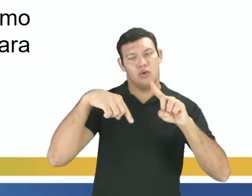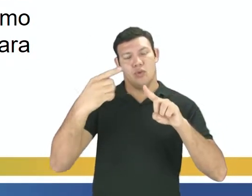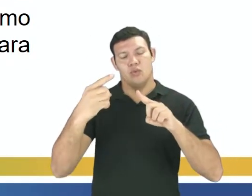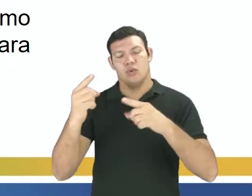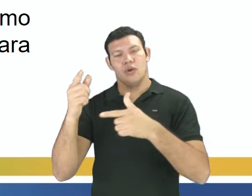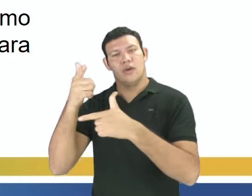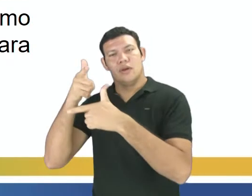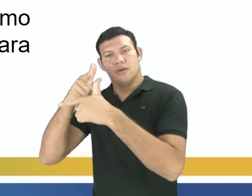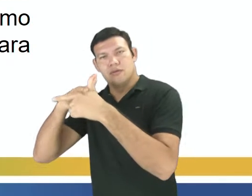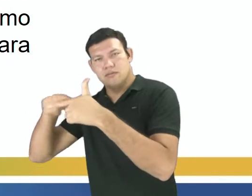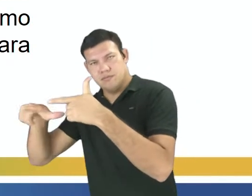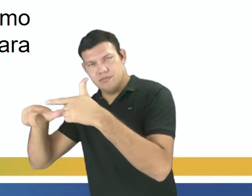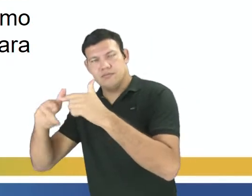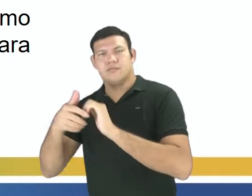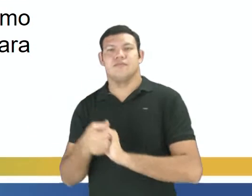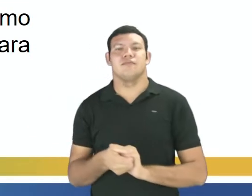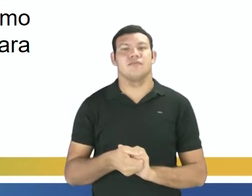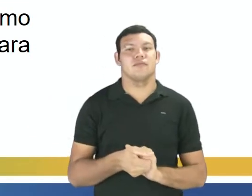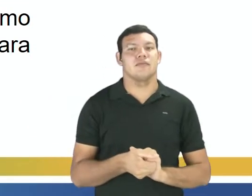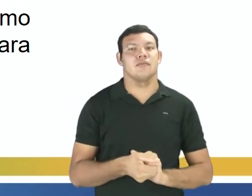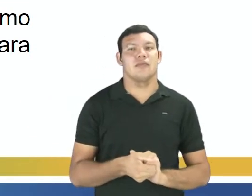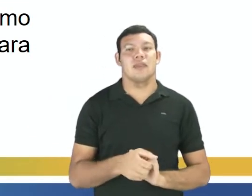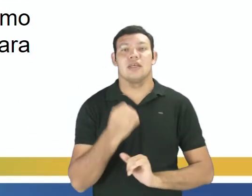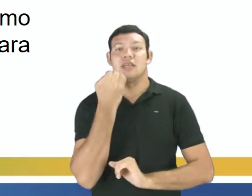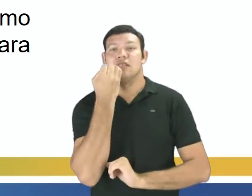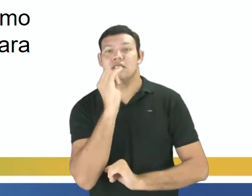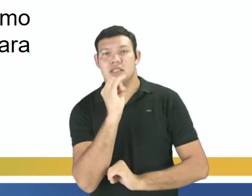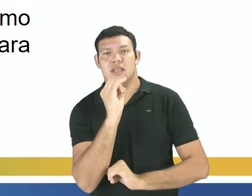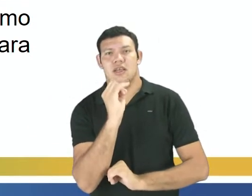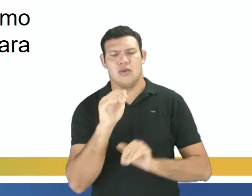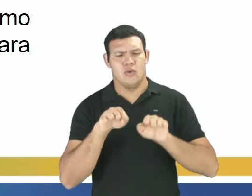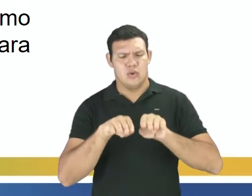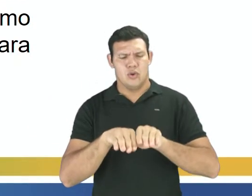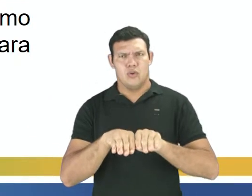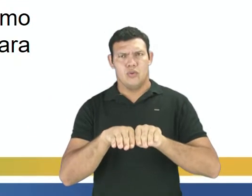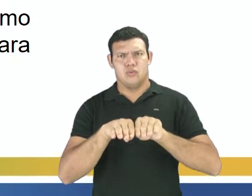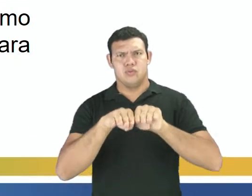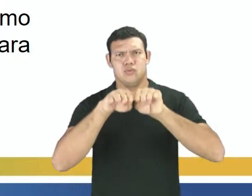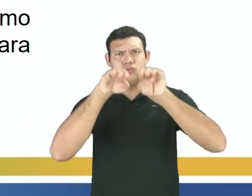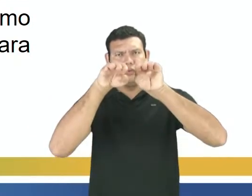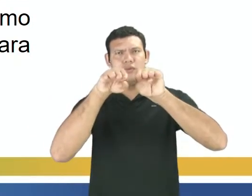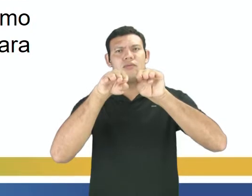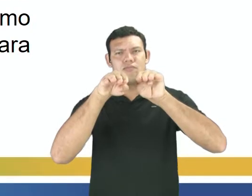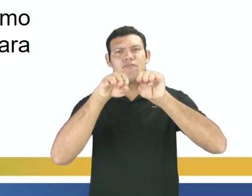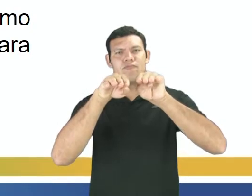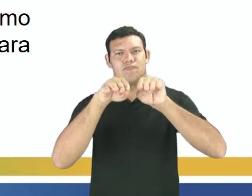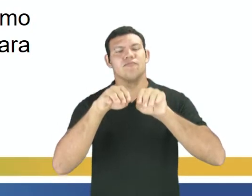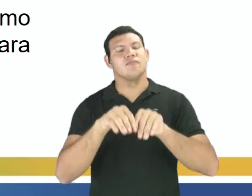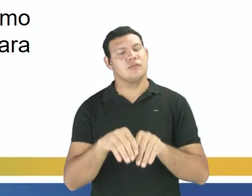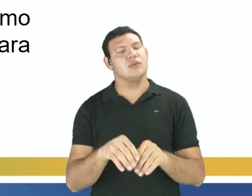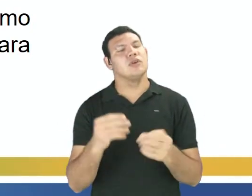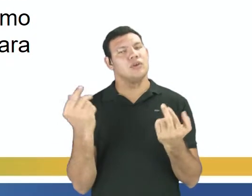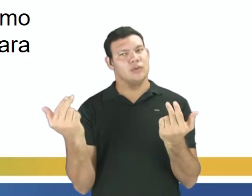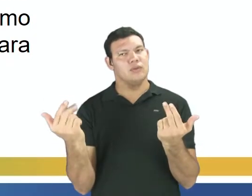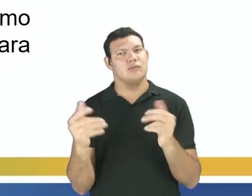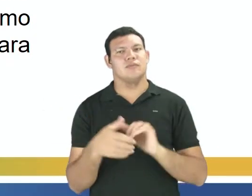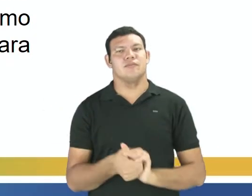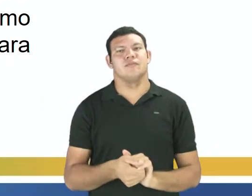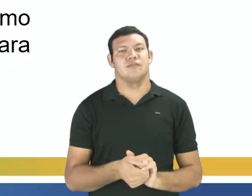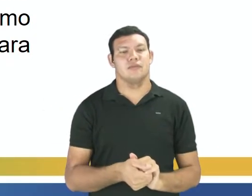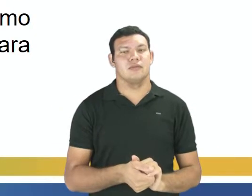Nas grandezas diretamente, não. Se em uma grandeza eu estou aumentando, ou seja, se eu estou dobrando, na outra também dobra.